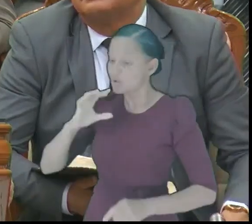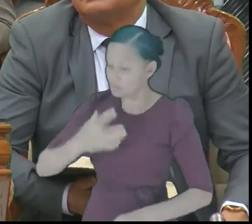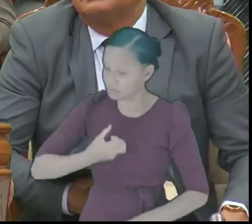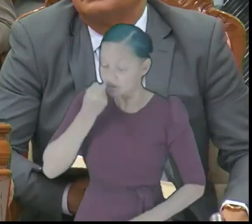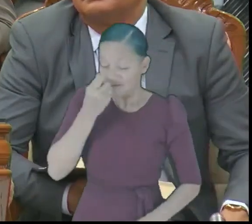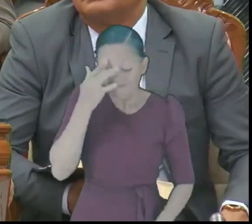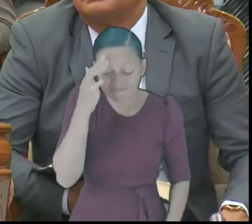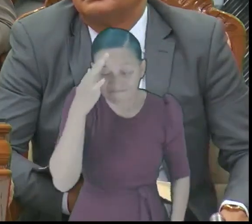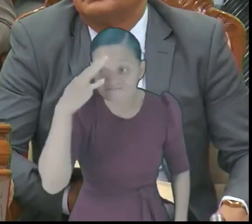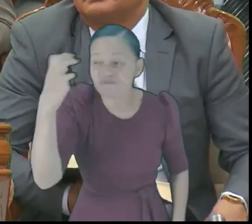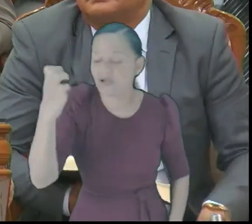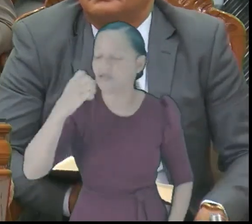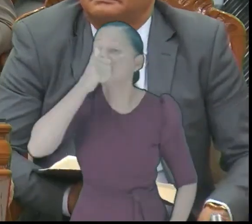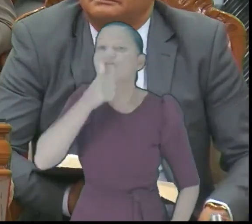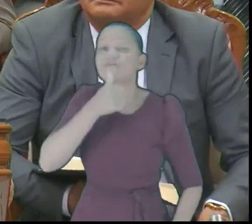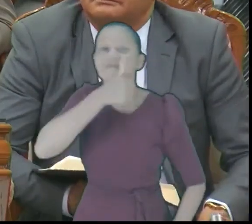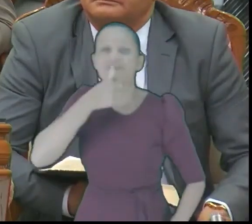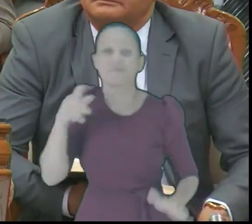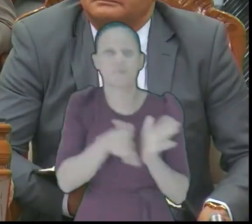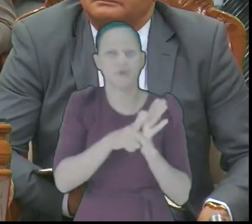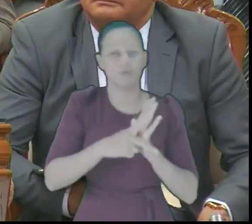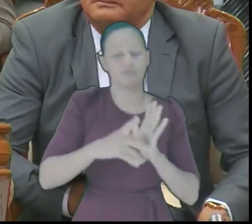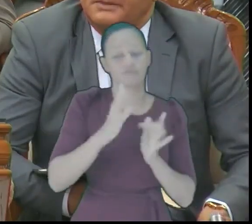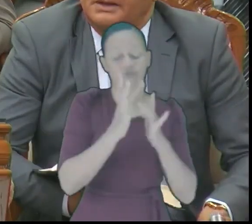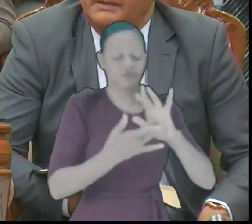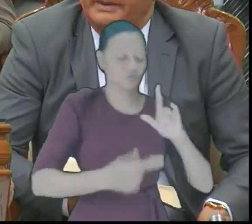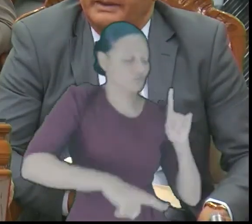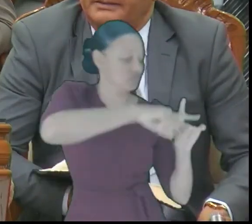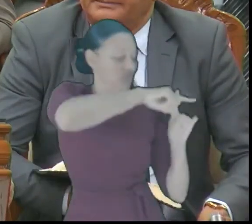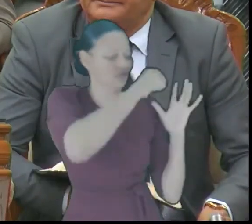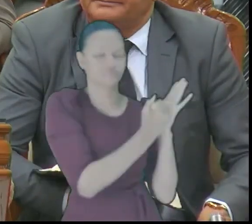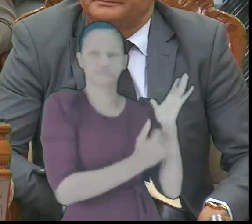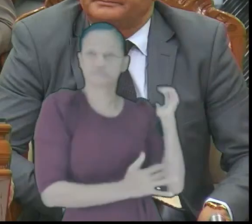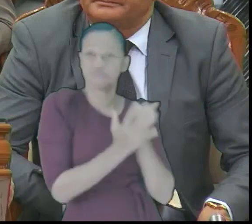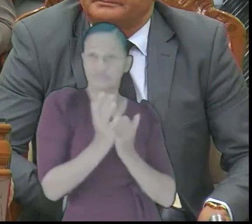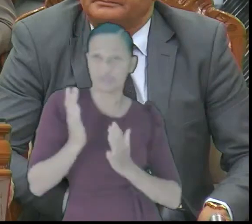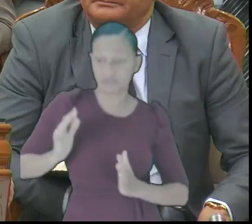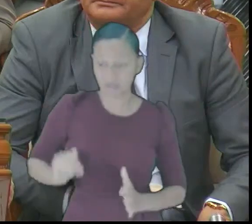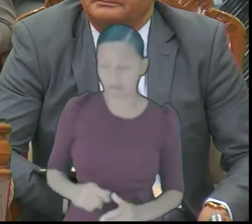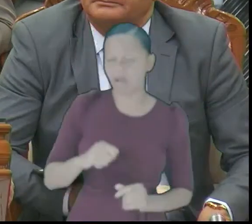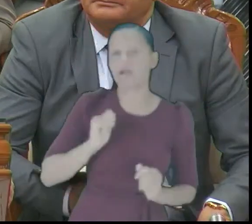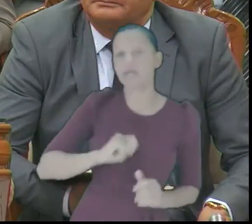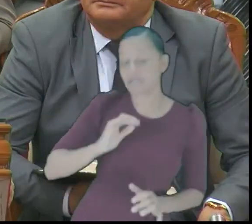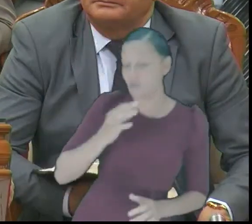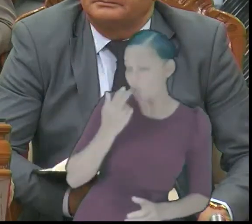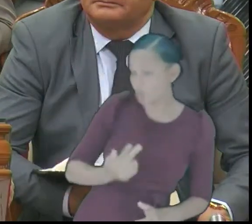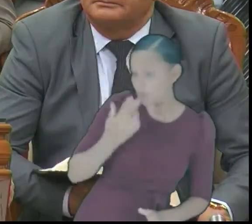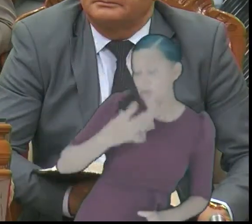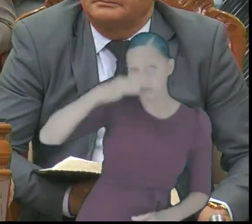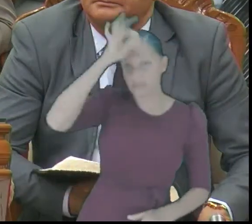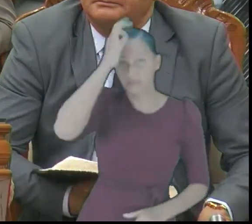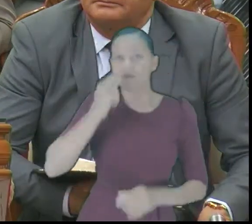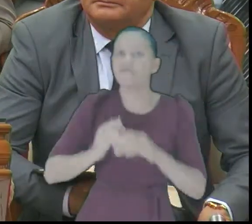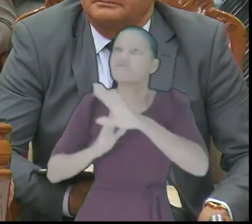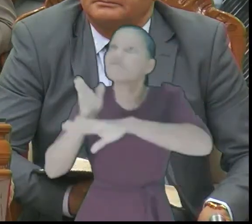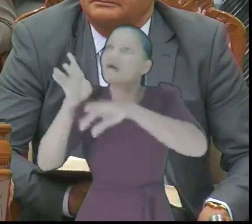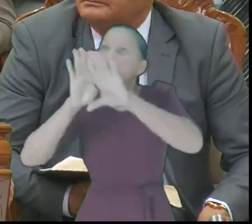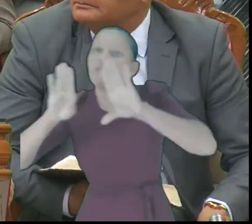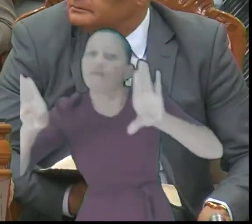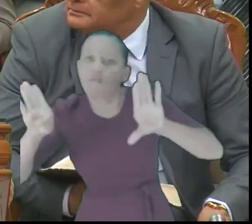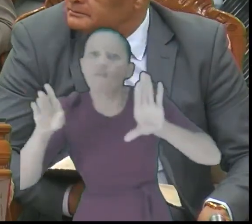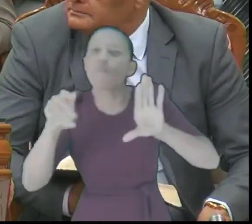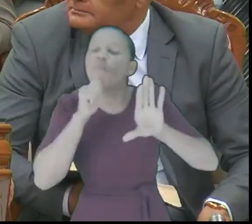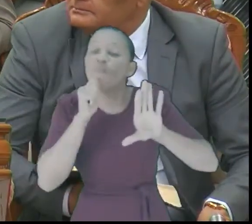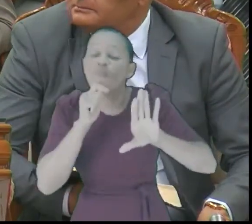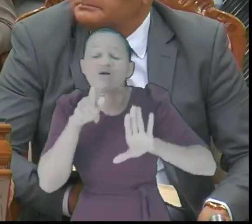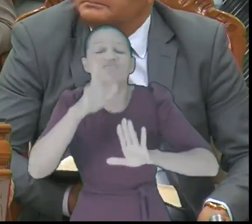pela fé no sacrifício de Jesus. Quem é batizado e quem não é batizado com o Espírito Santo vai para o céu, porque você não é batizado,